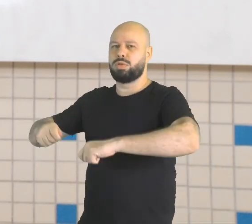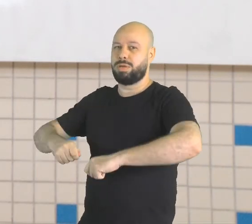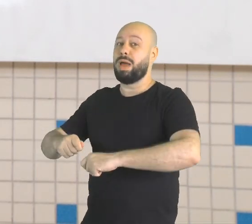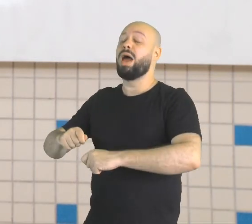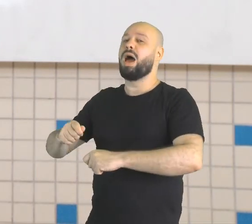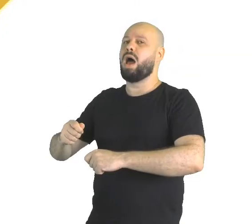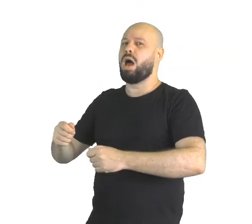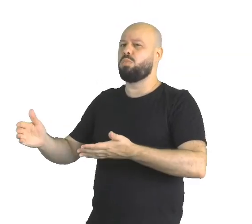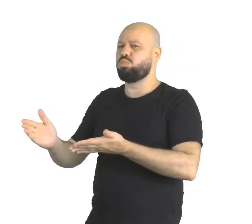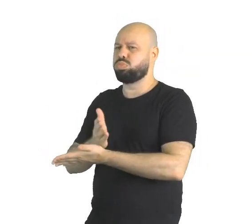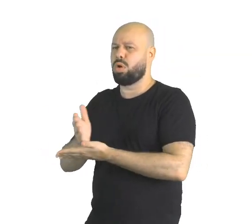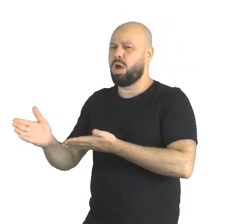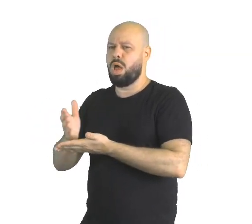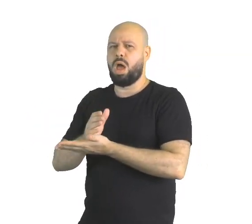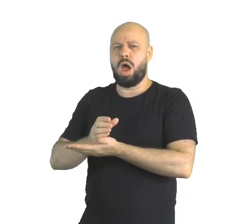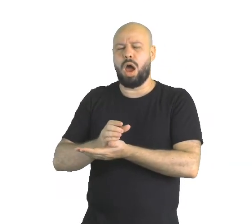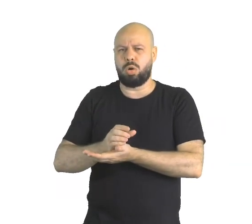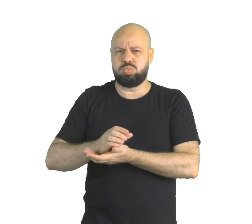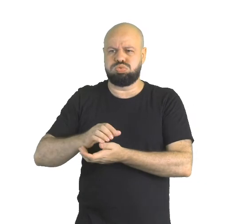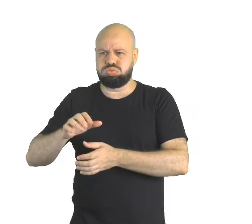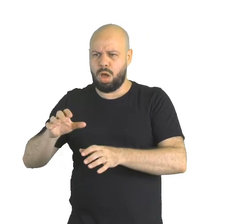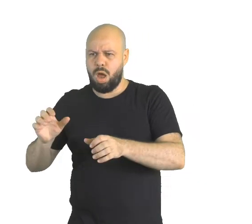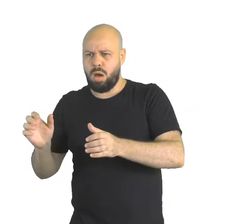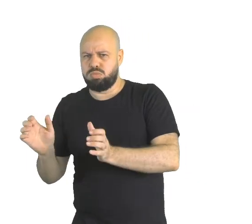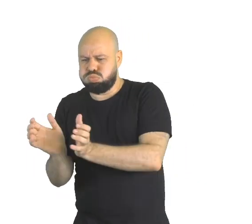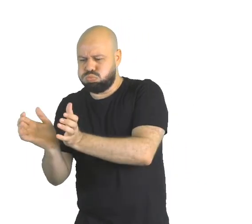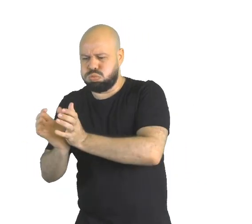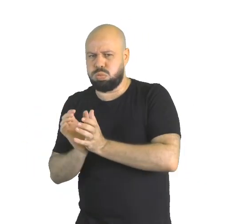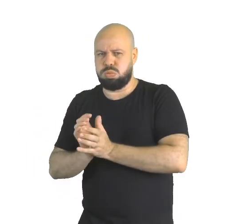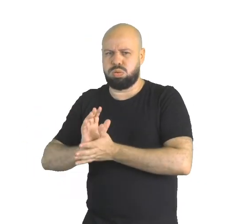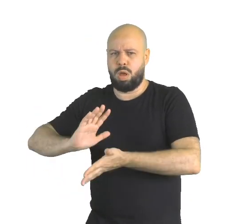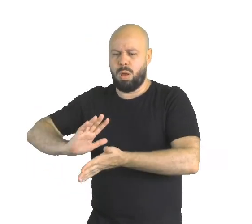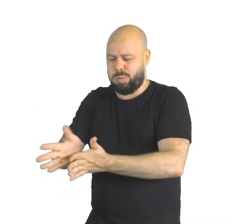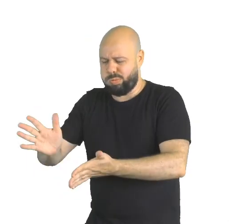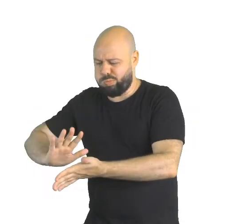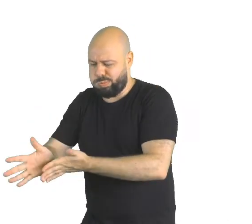goiano. Aqui nós temos uma imagem da escravidão indígena.